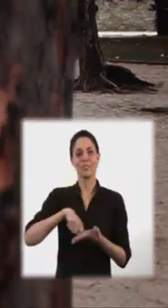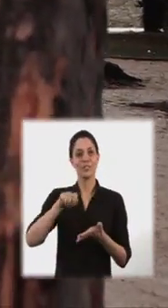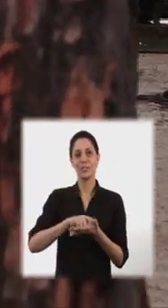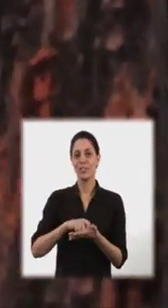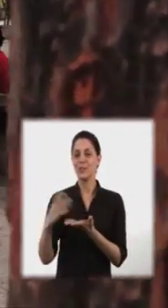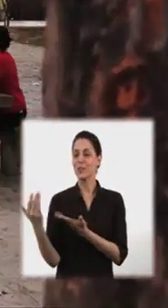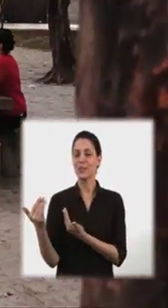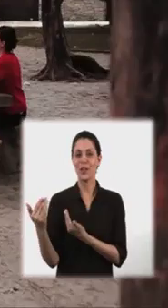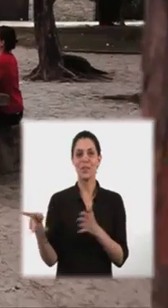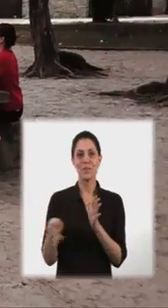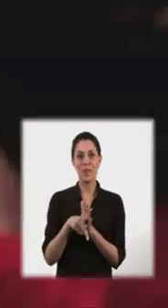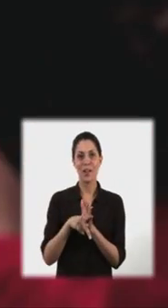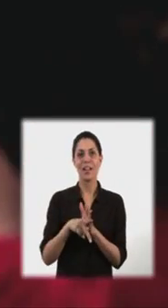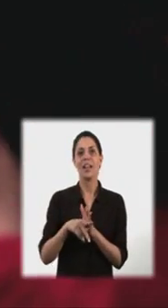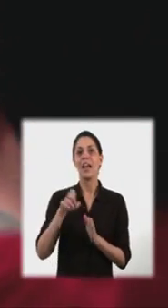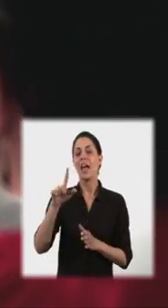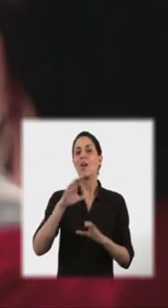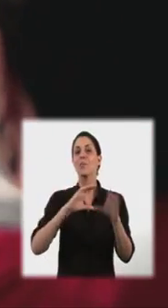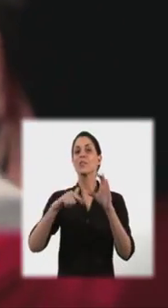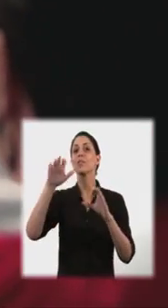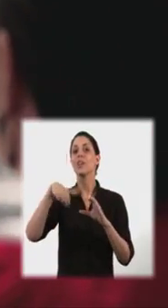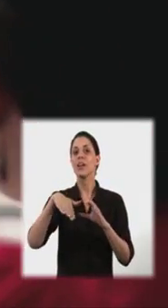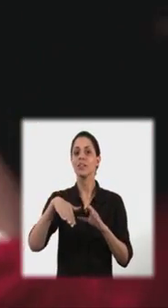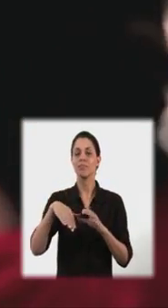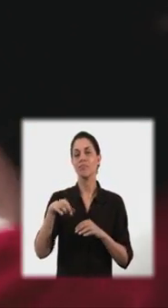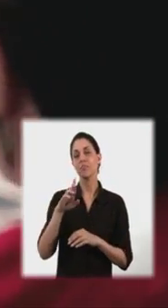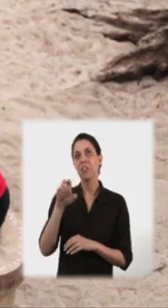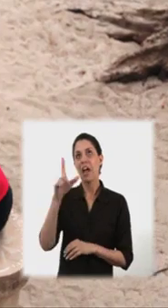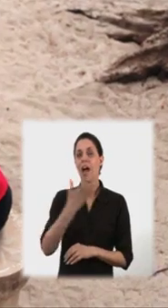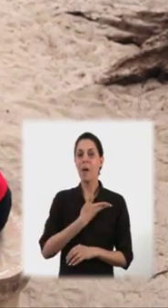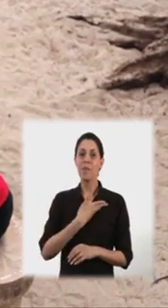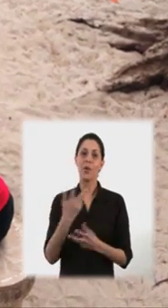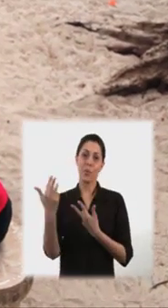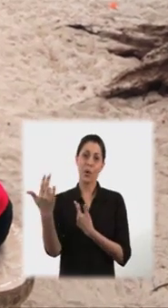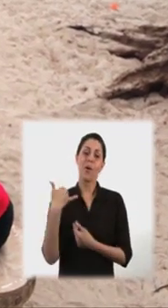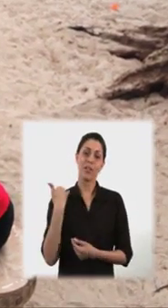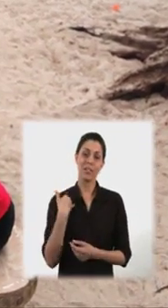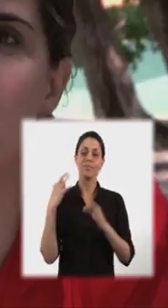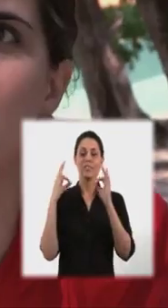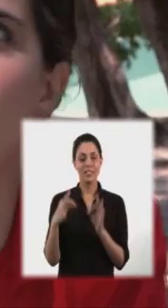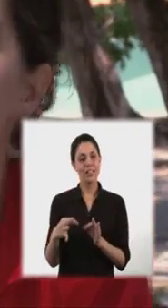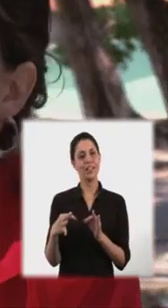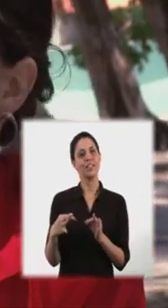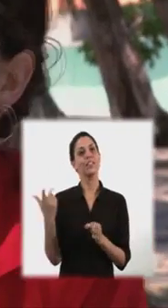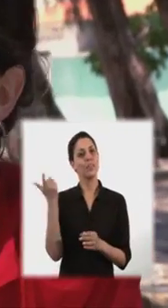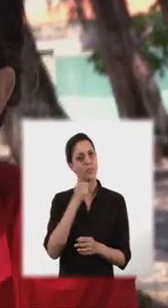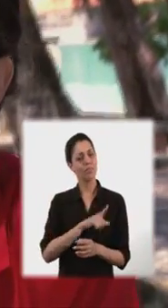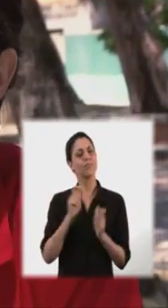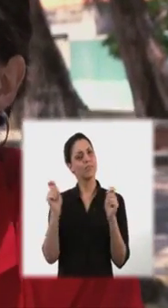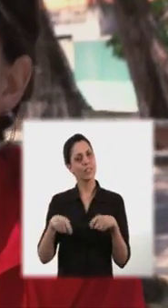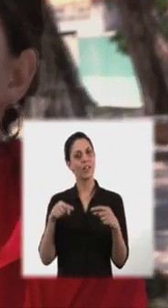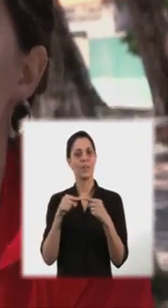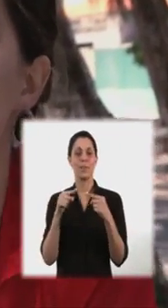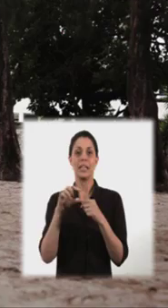está se comunicando com quem? Com os amigos, né? Da idade dela. Os amigos da idade dela. Se ela fosse mais